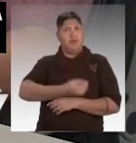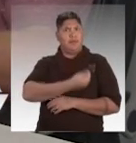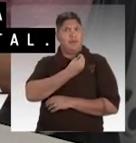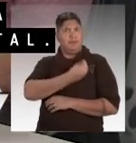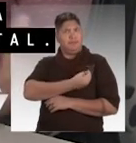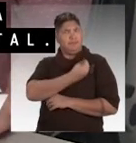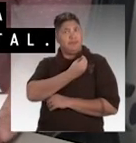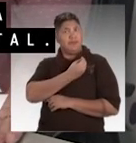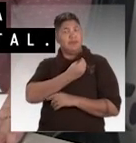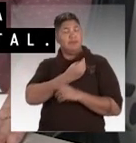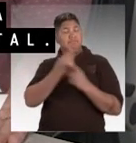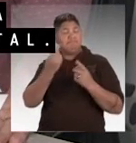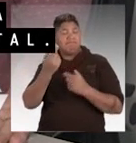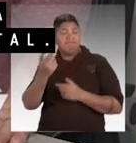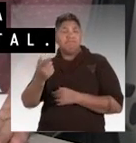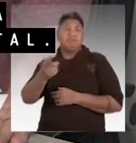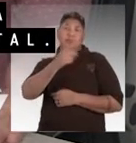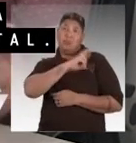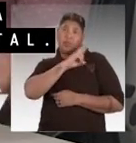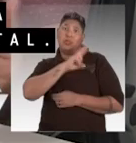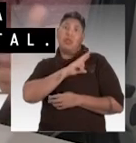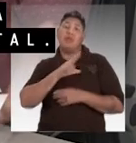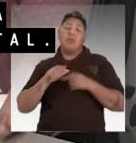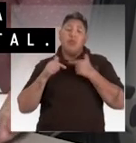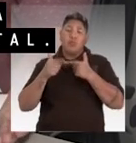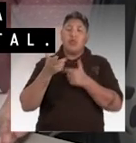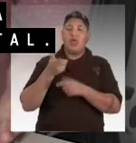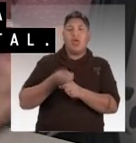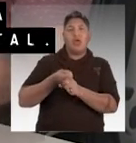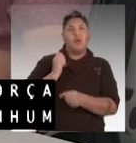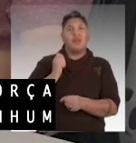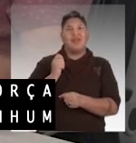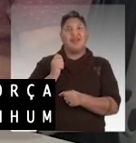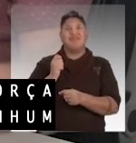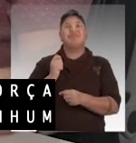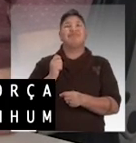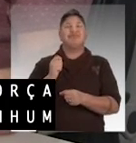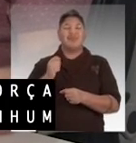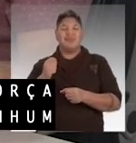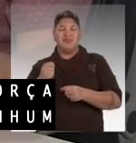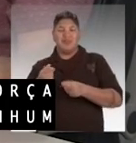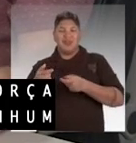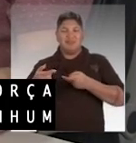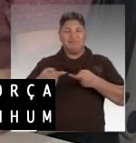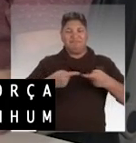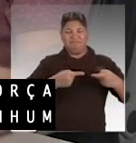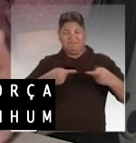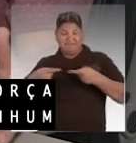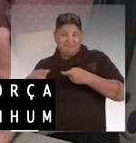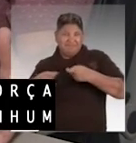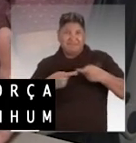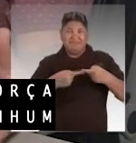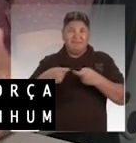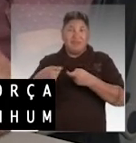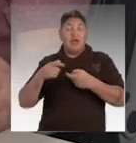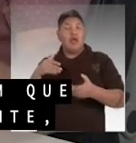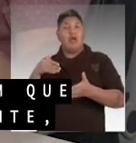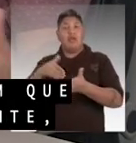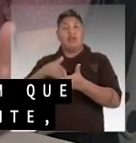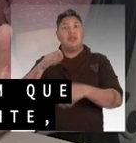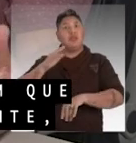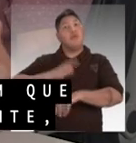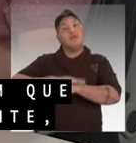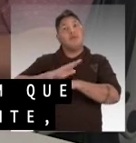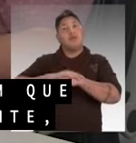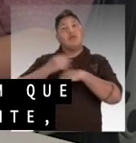vida, o patrão luta para aumentar o seu capital. Então esse cabo de força não chega a lugar nenhum até